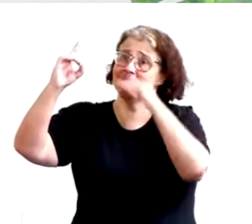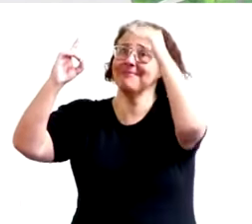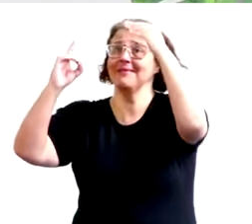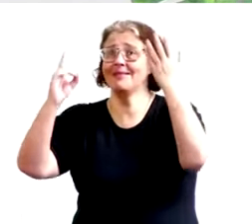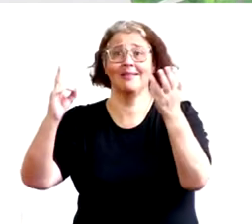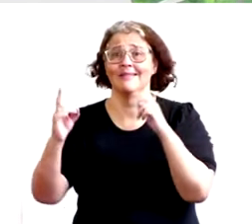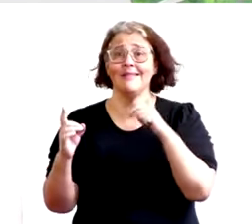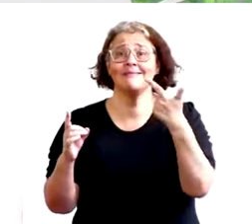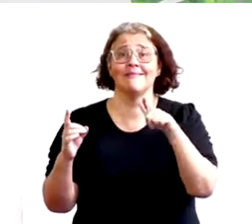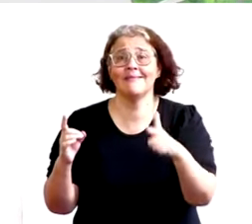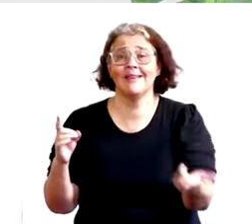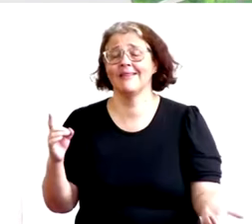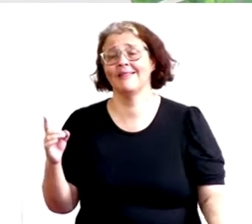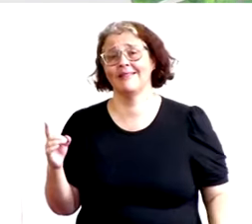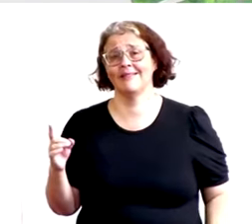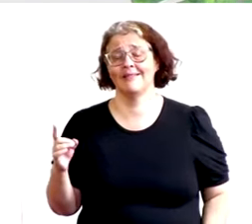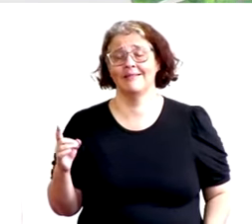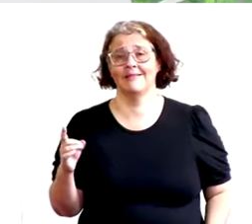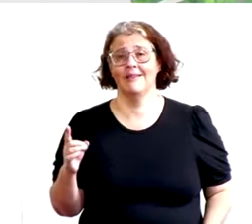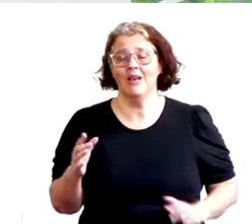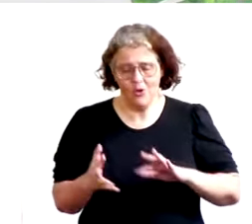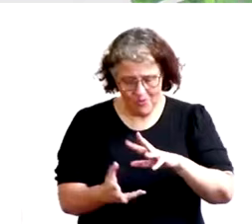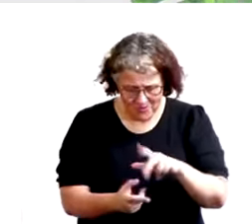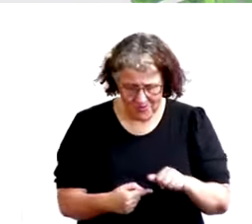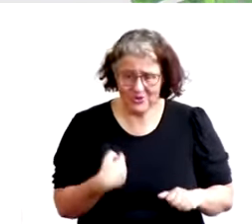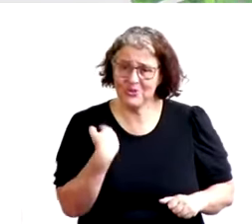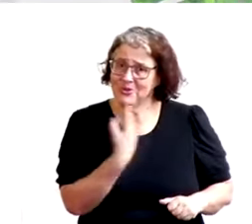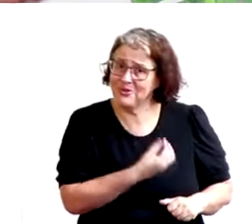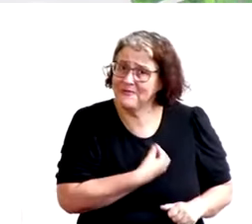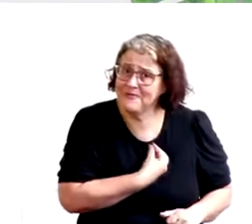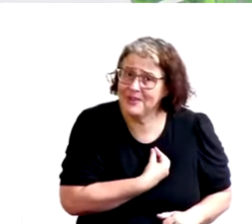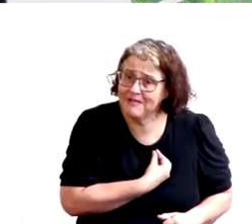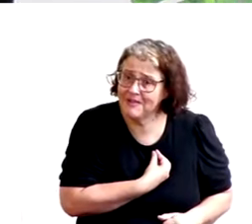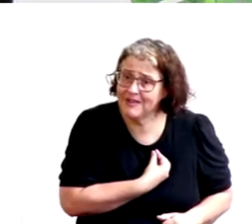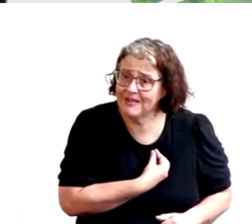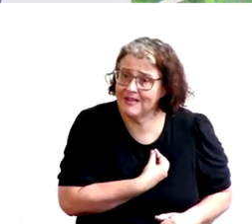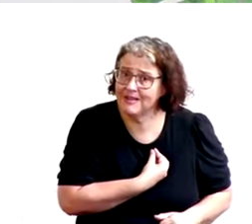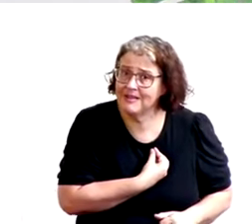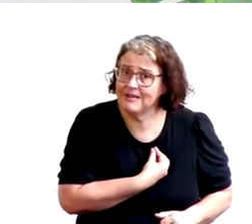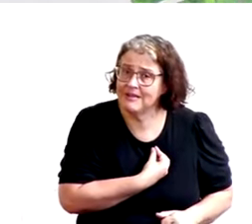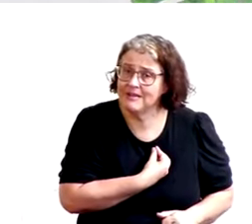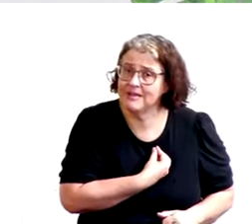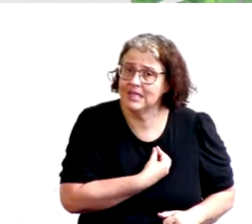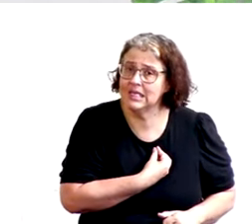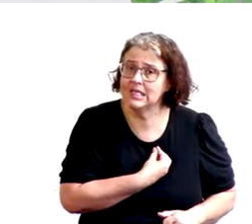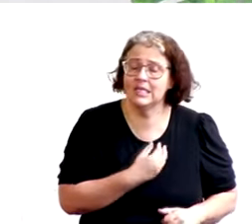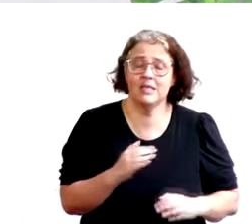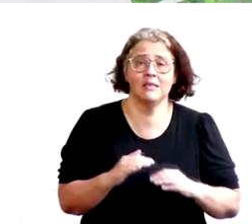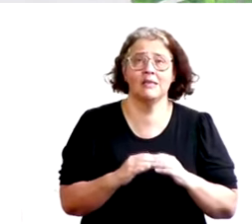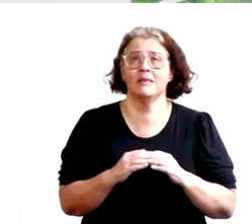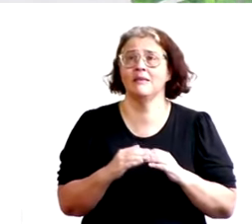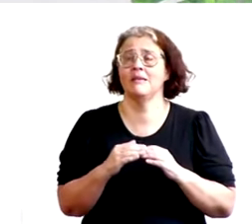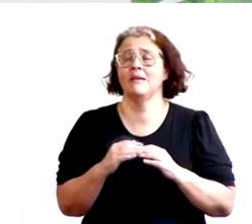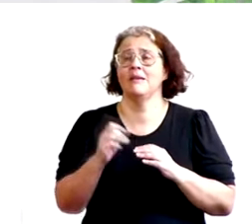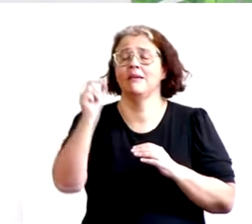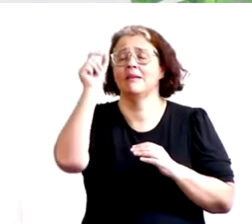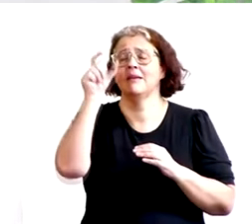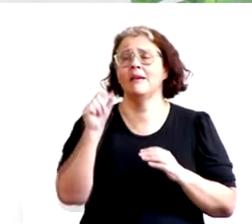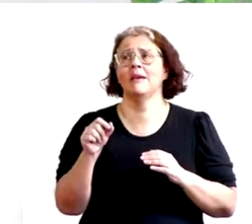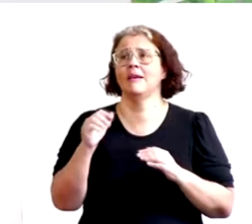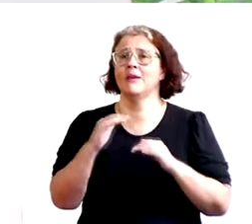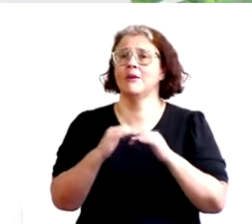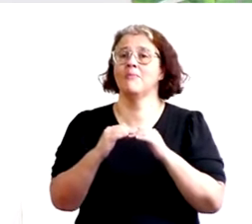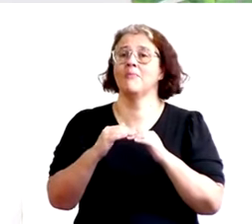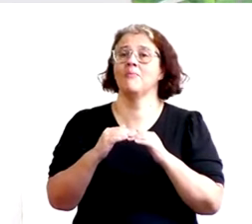o mundo que nós vivemos Quem é maior do que os nossos o nosso Deus as maiores potências que